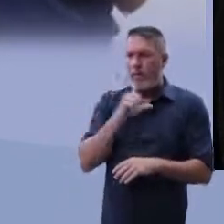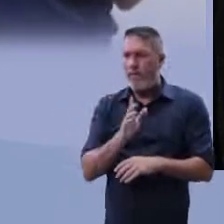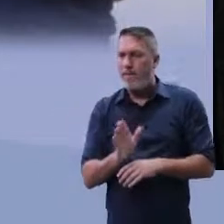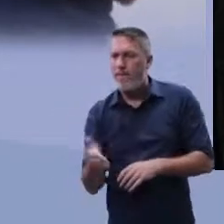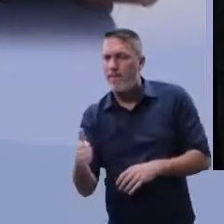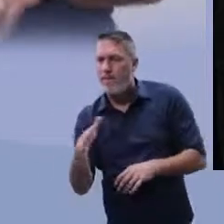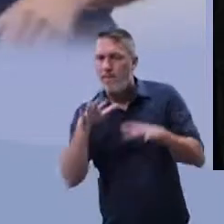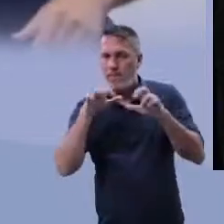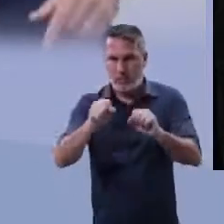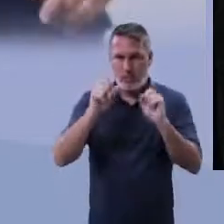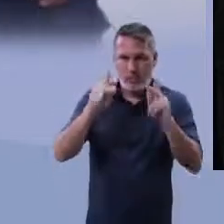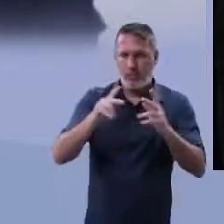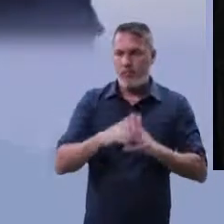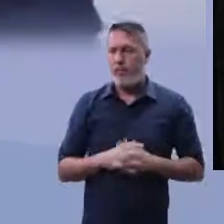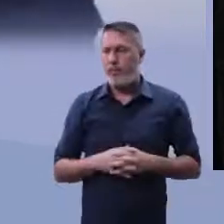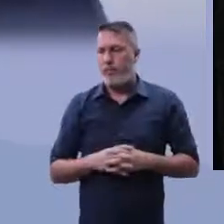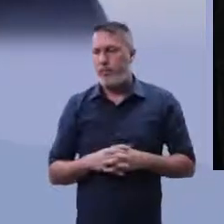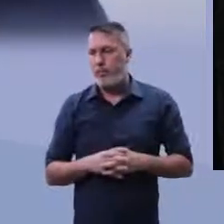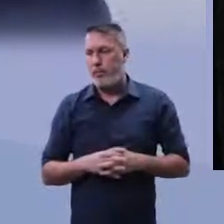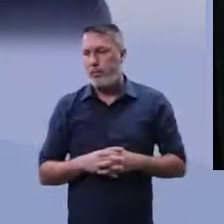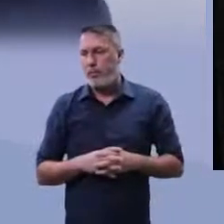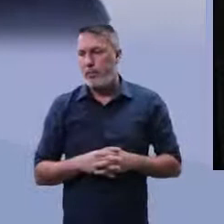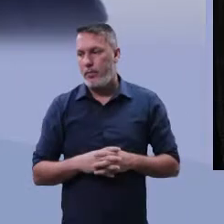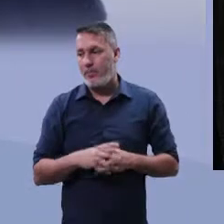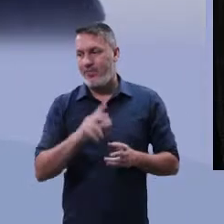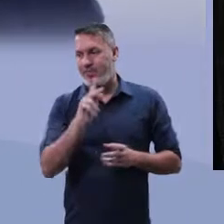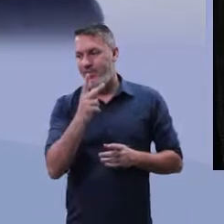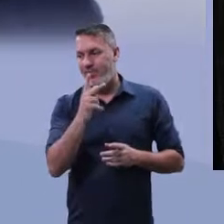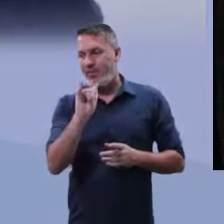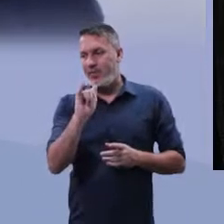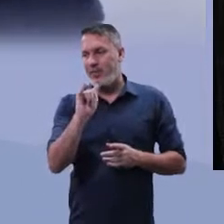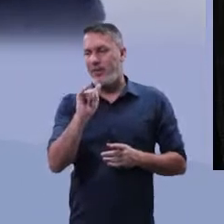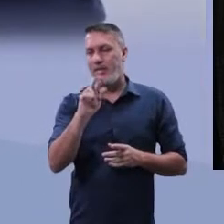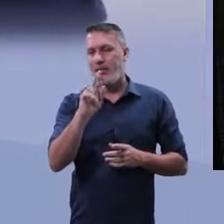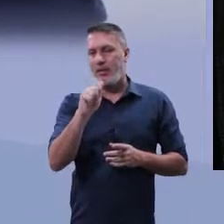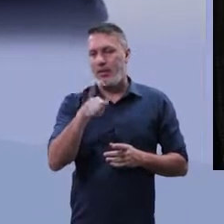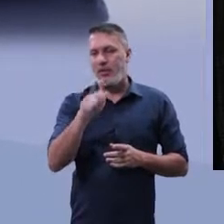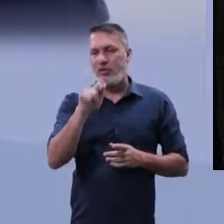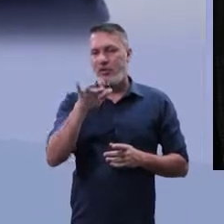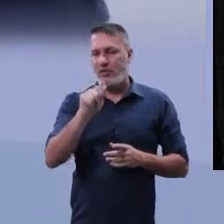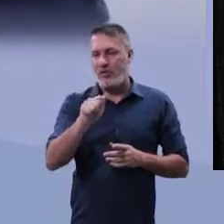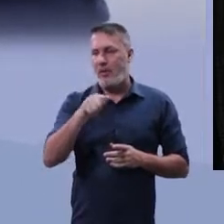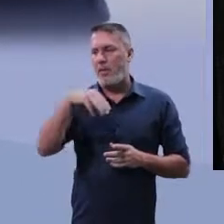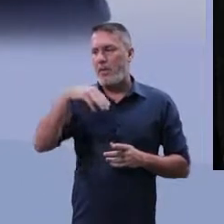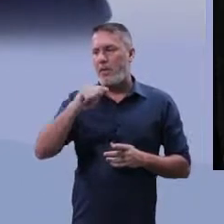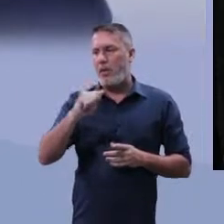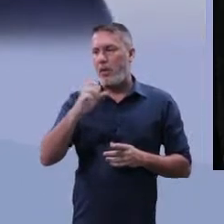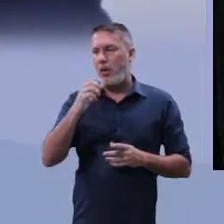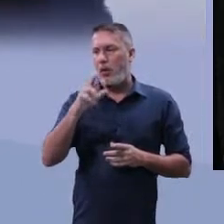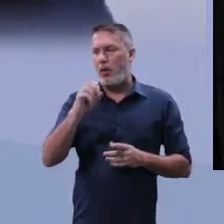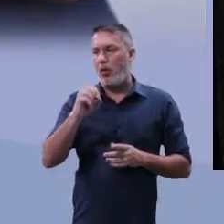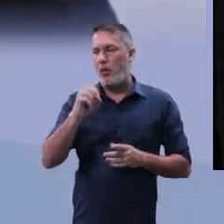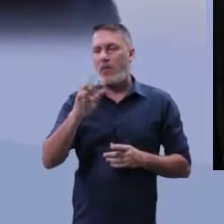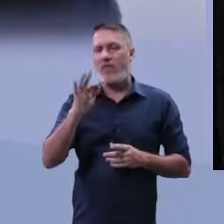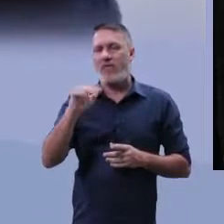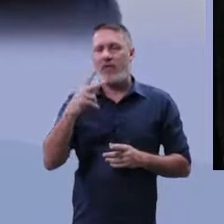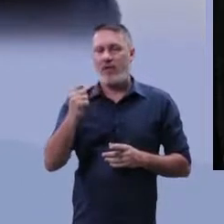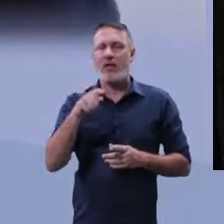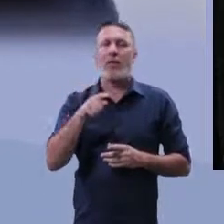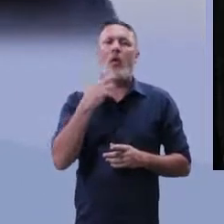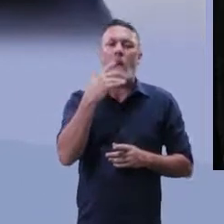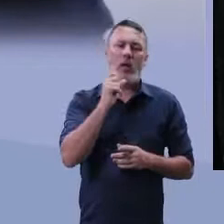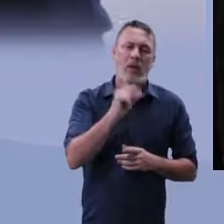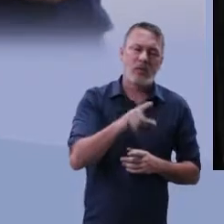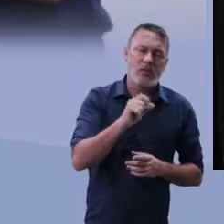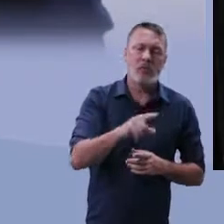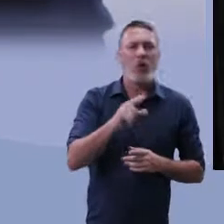ó. Tem uma hackeada matemática aí nessa questão, vamos nessa. A hidrangeia macrofila é uma planta com flor azul ou